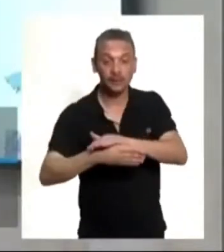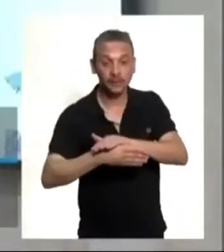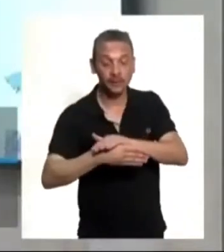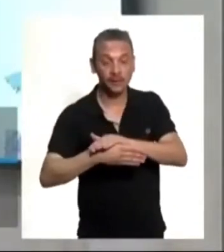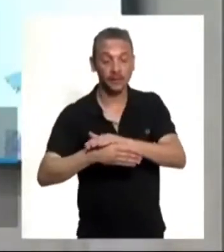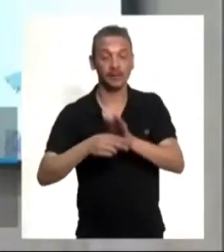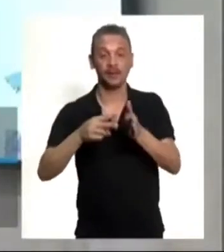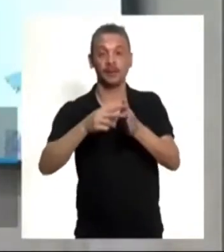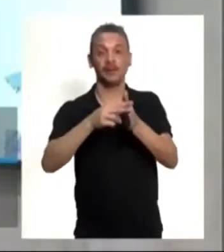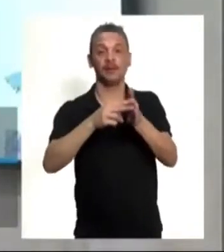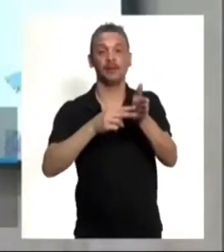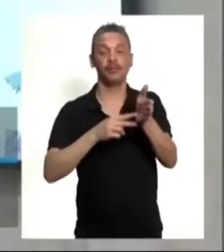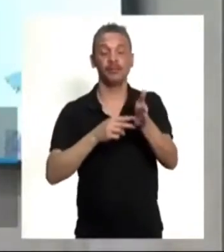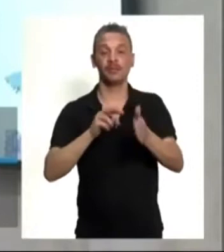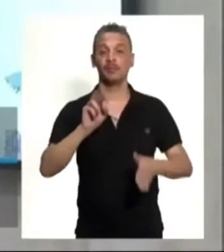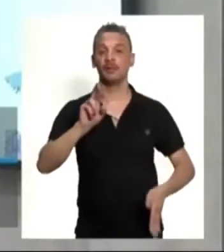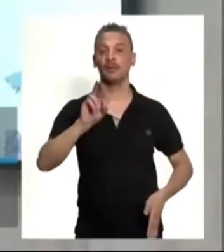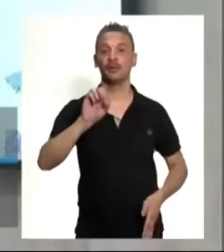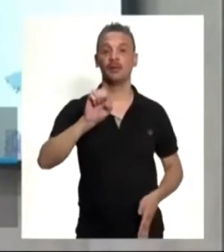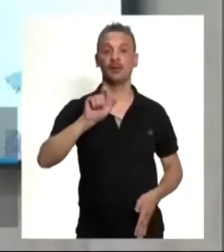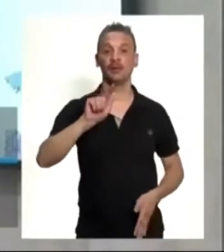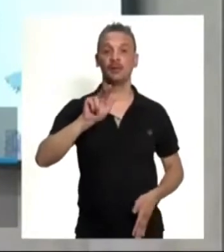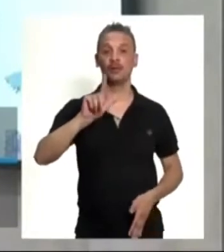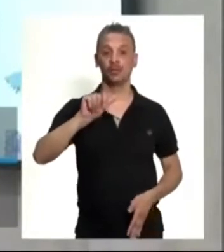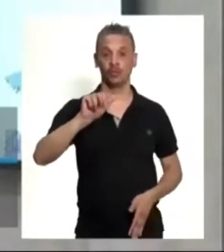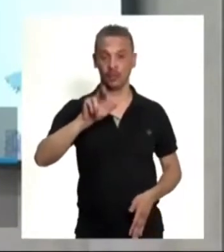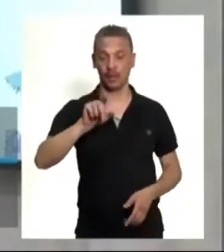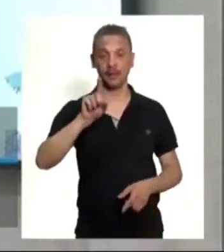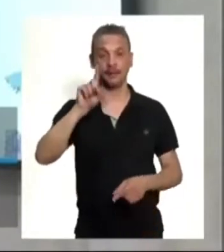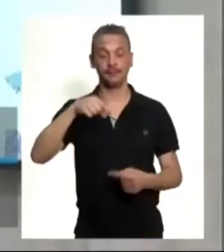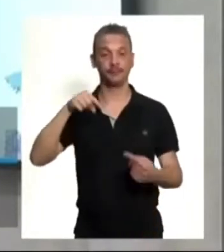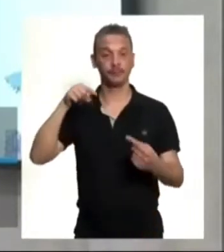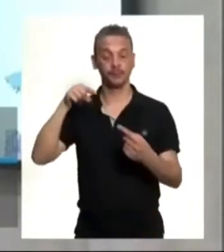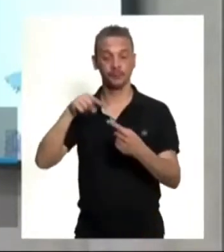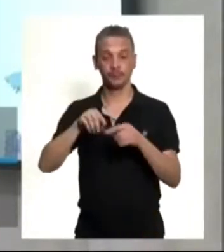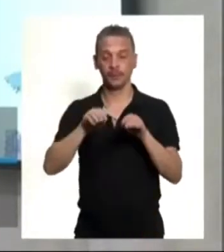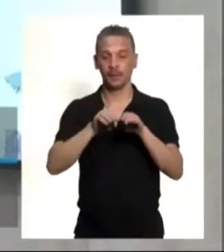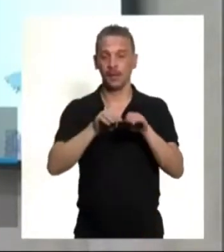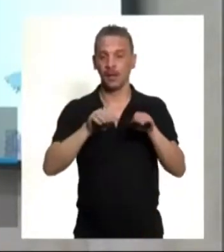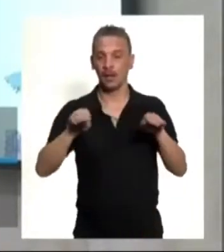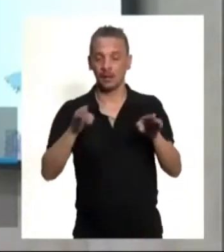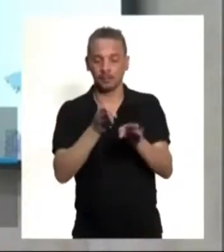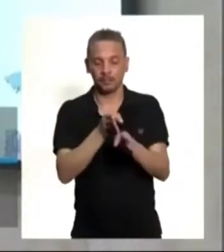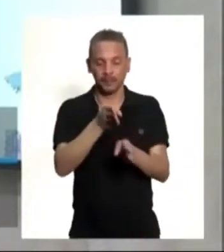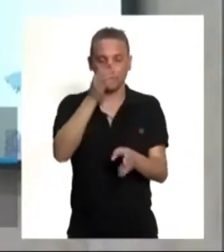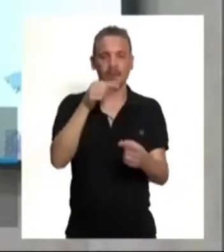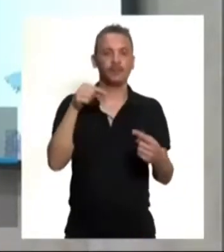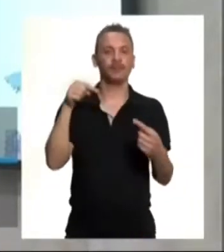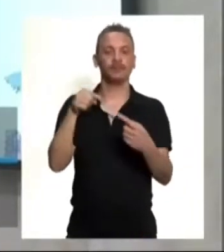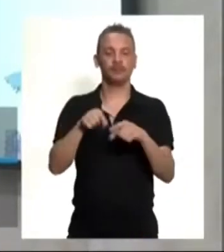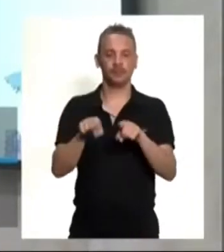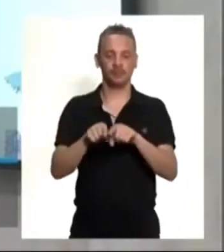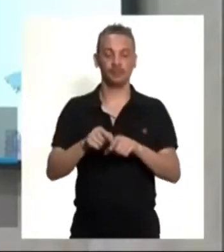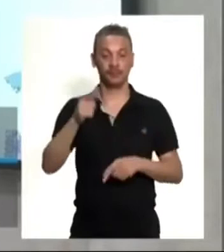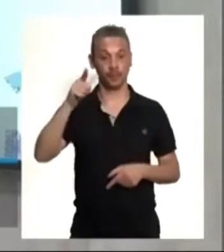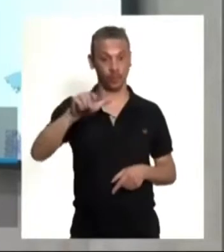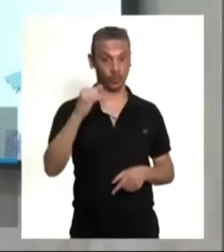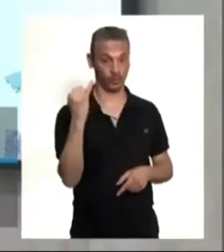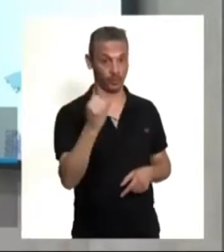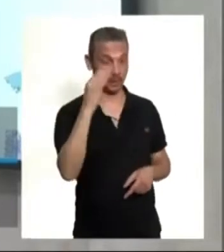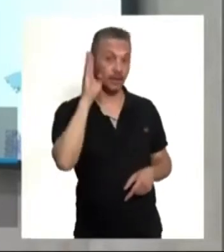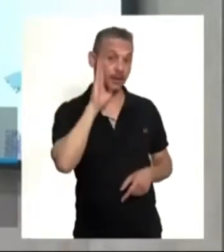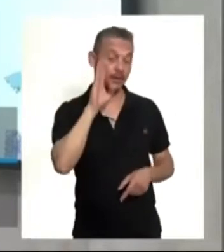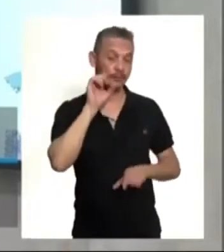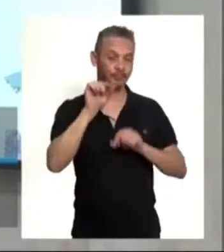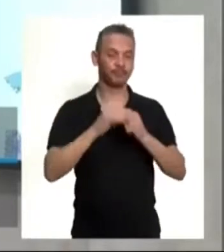regular? Todo prisma regular, ele é obrigatoriamente reto e a base é um polígono regular. Sabe outra coisa muito legal?